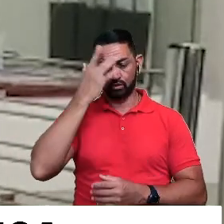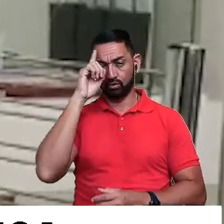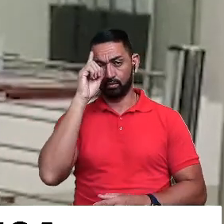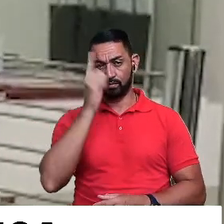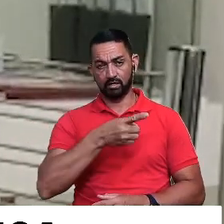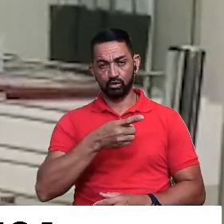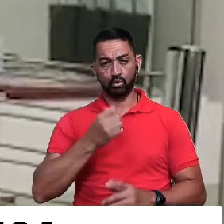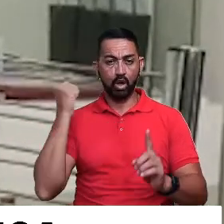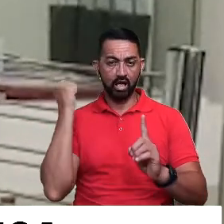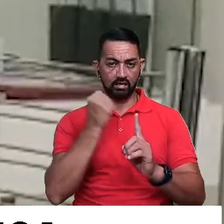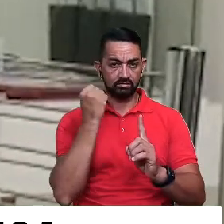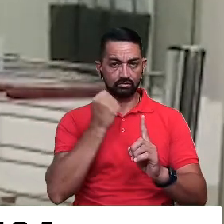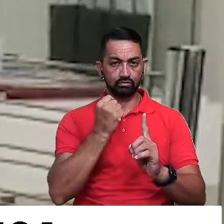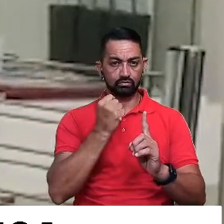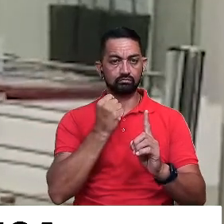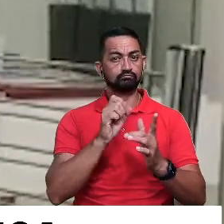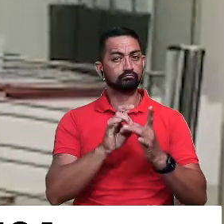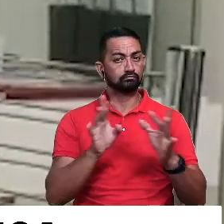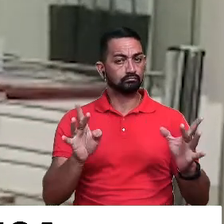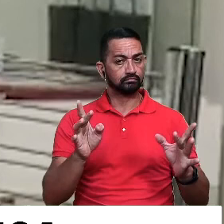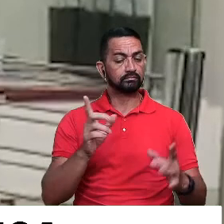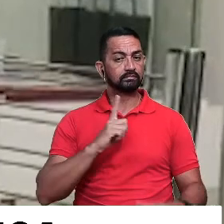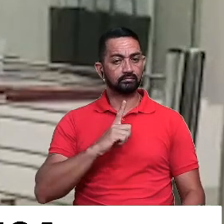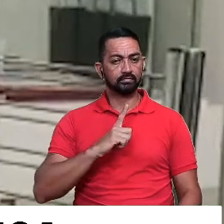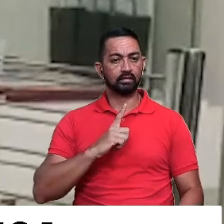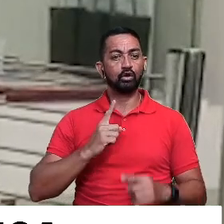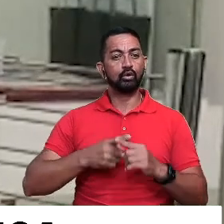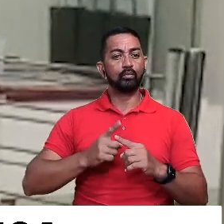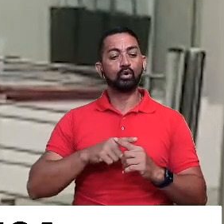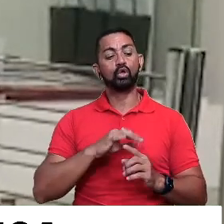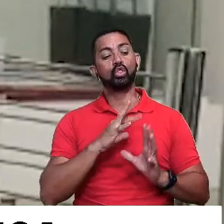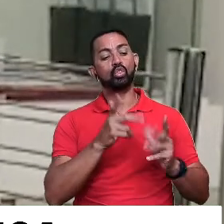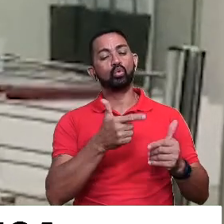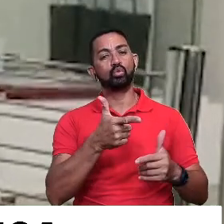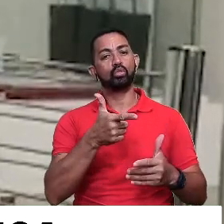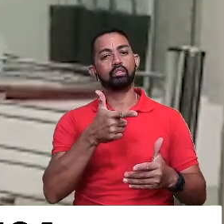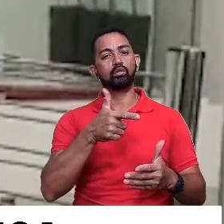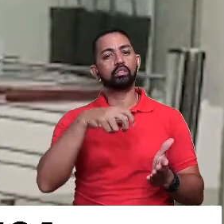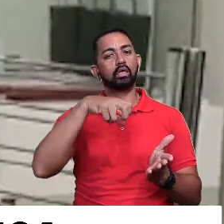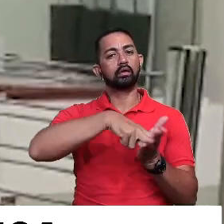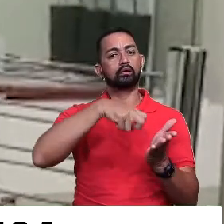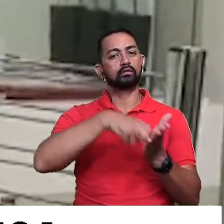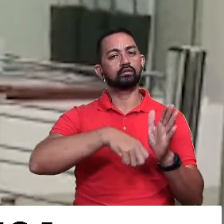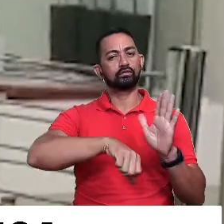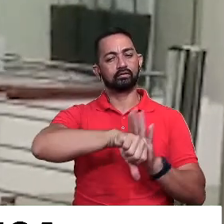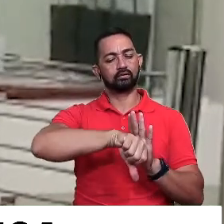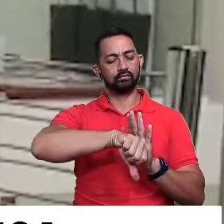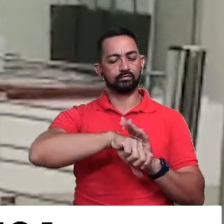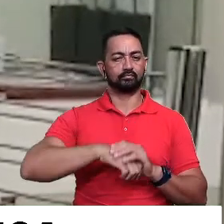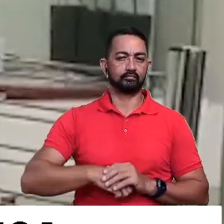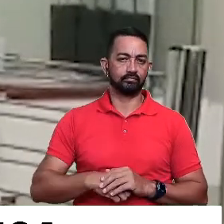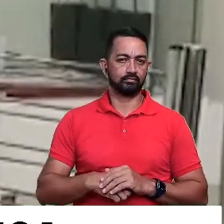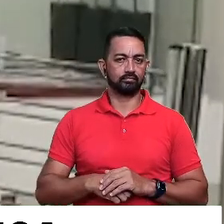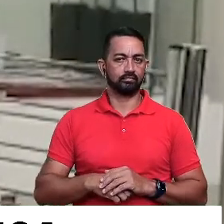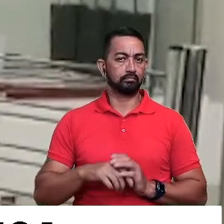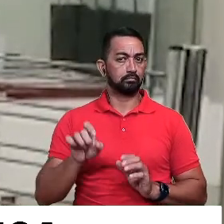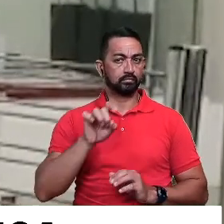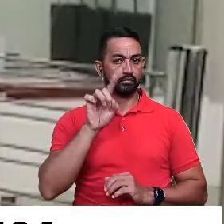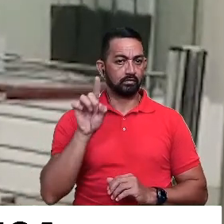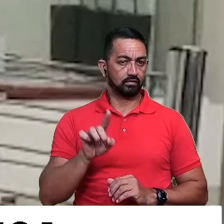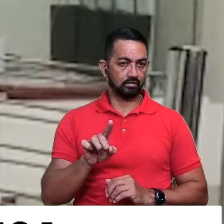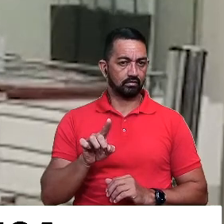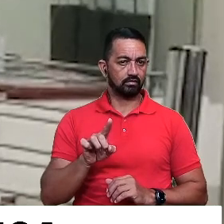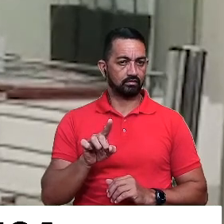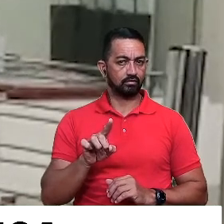os mandantes, os assassinos de Vanderlei Rodrigues estão soltos? Por que que nenhum deles estão pagando pelo crime cometido? Será